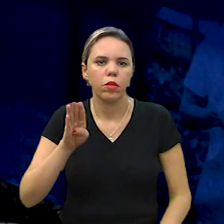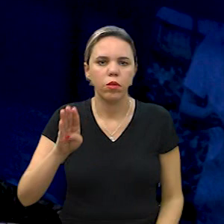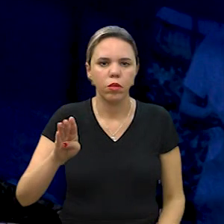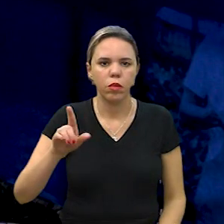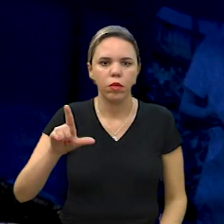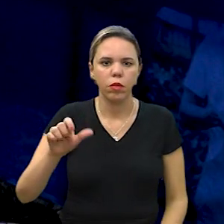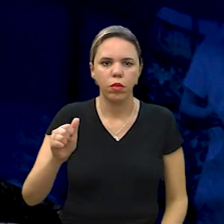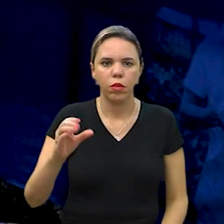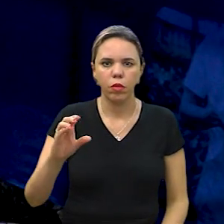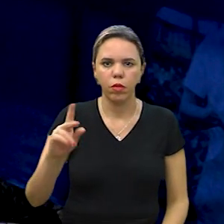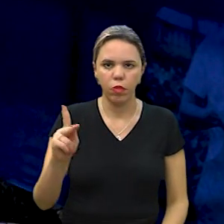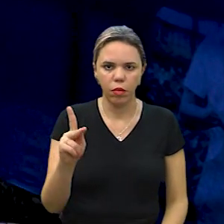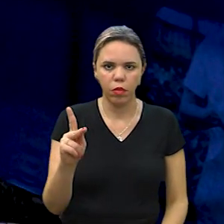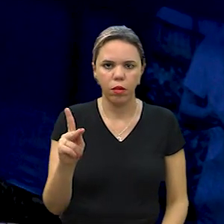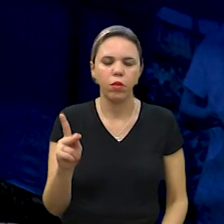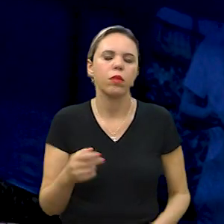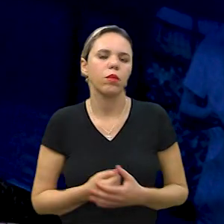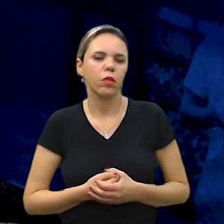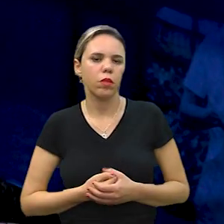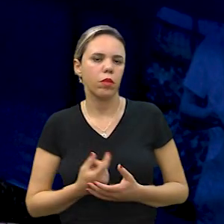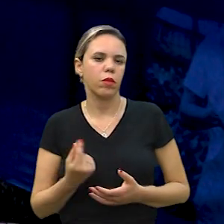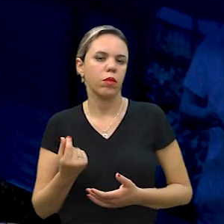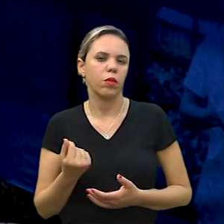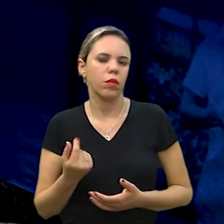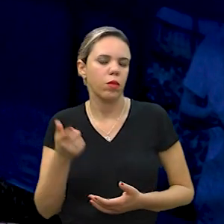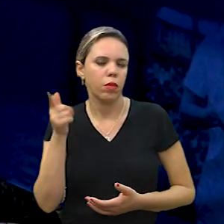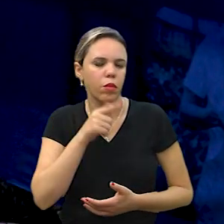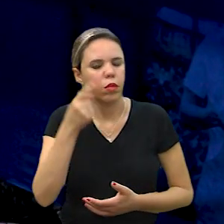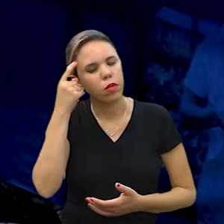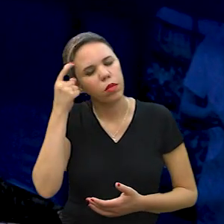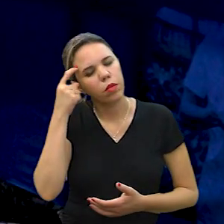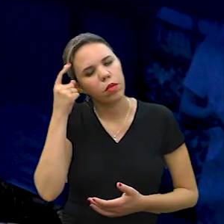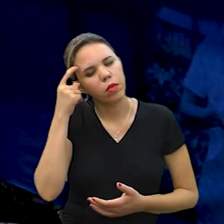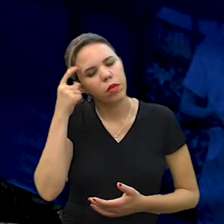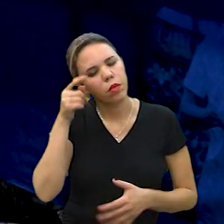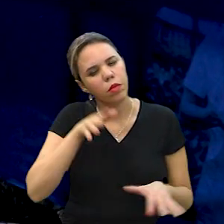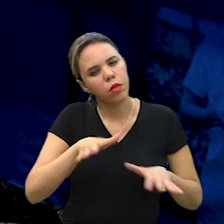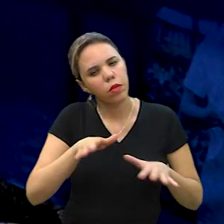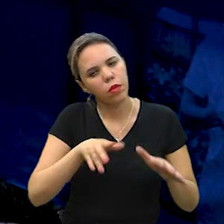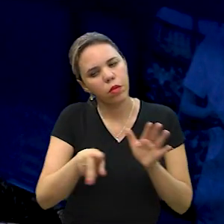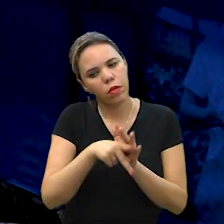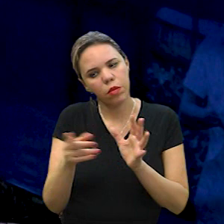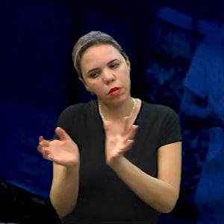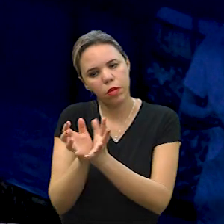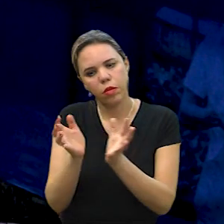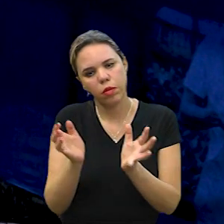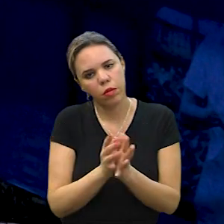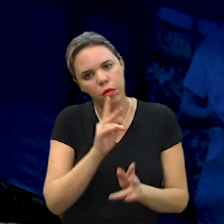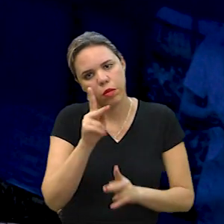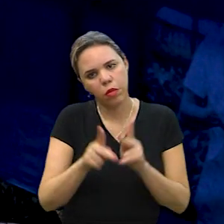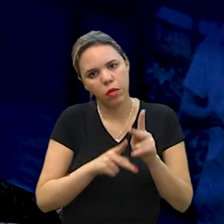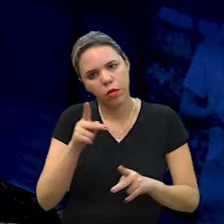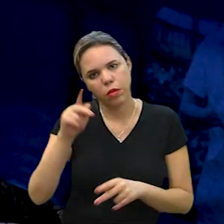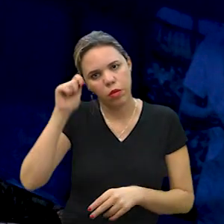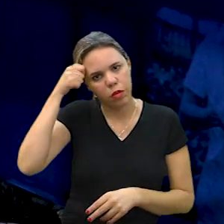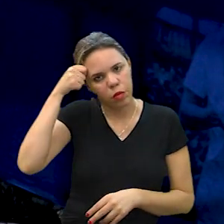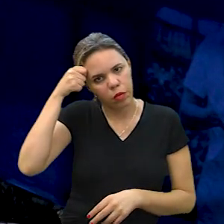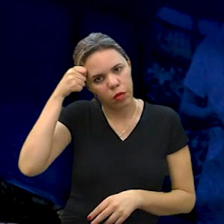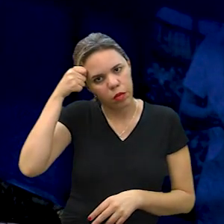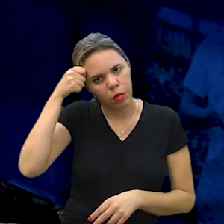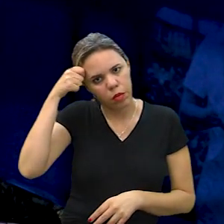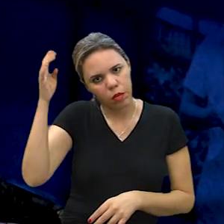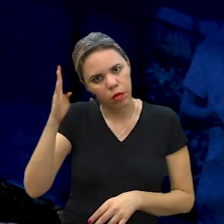Black Money. Como que a gente consegue, então, pensar nessa movimentação do dinheiro entre